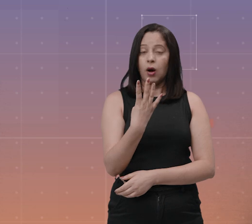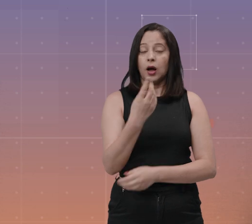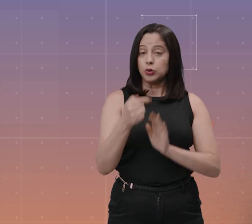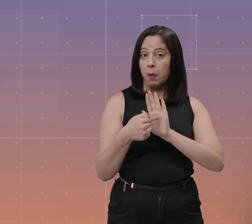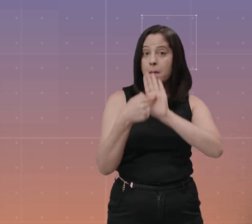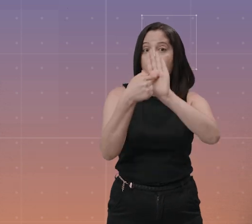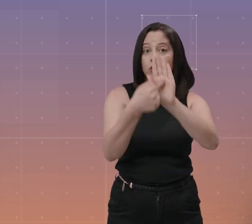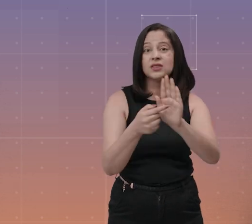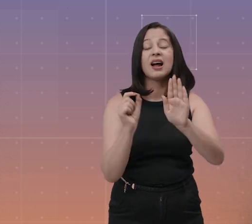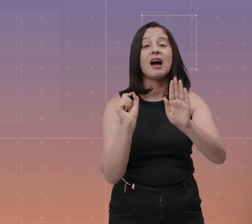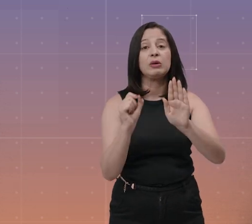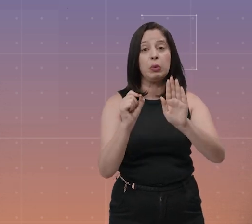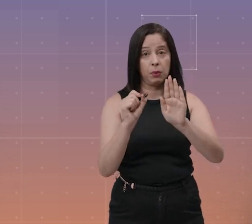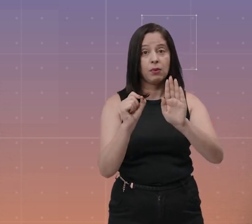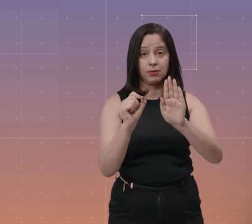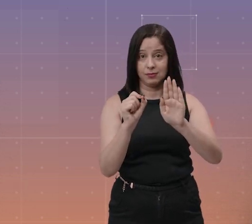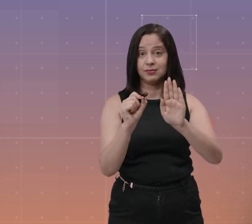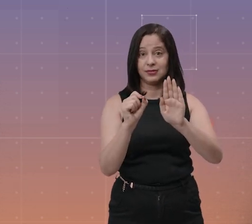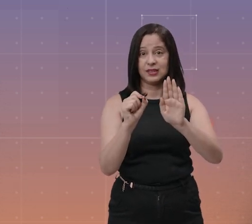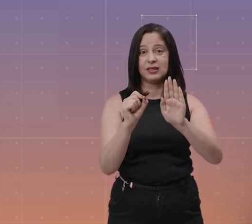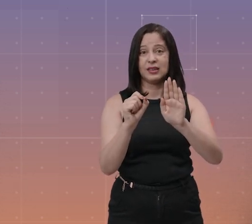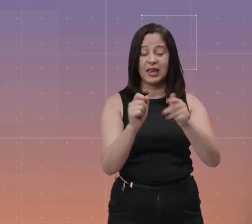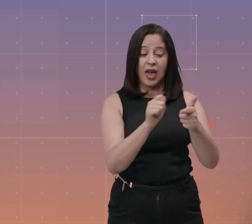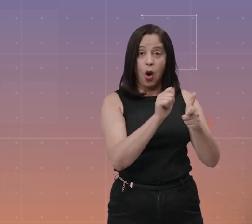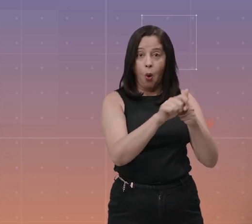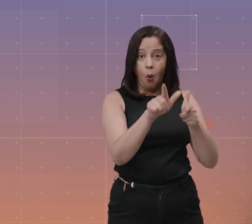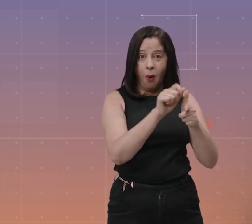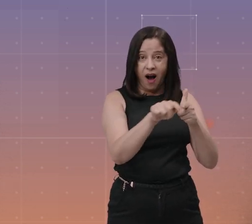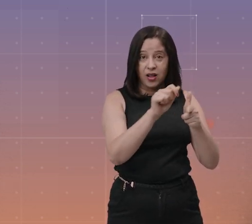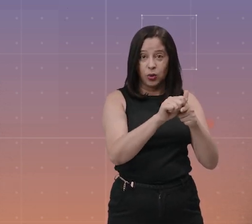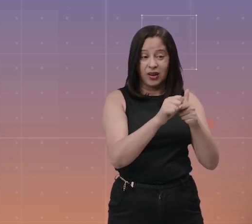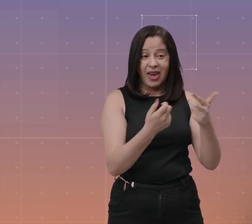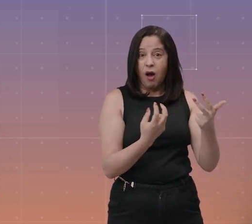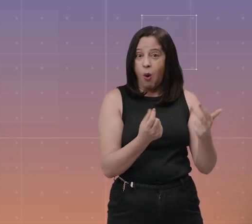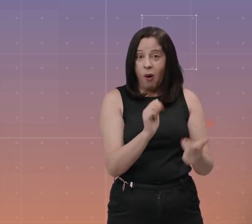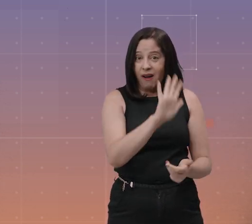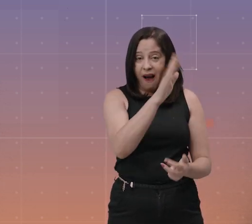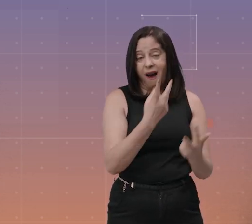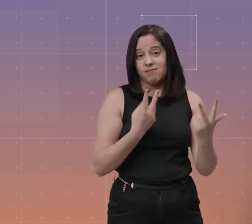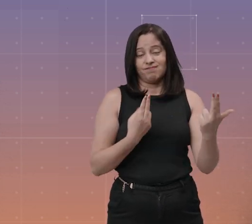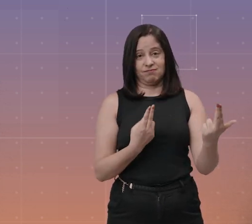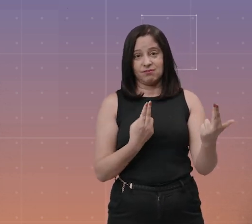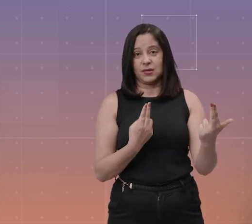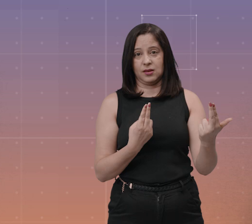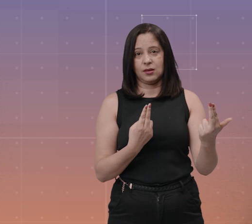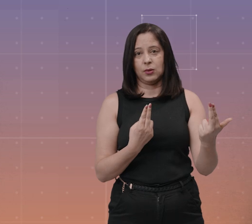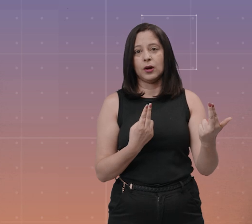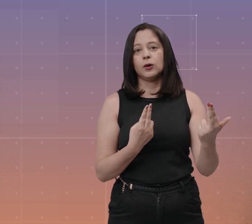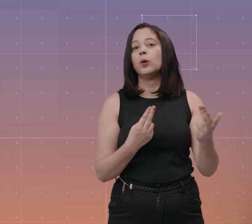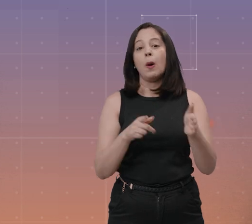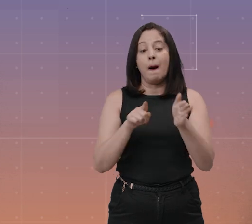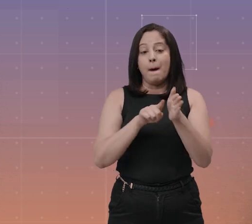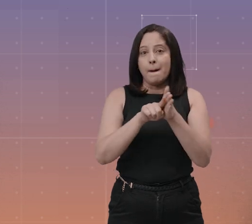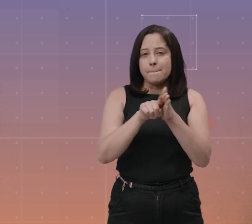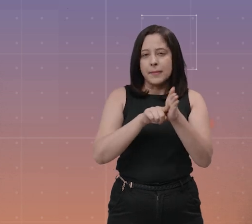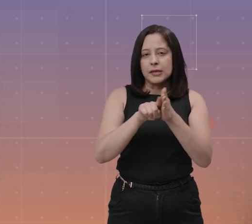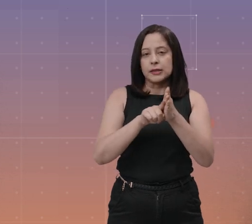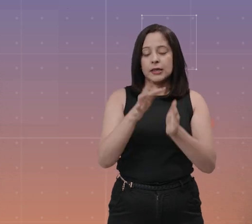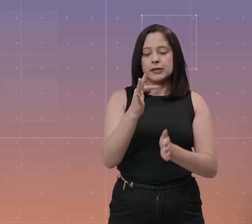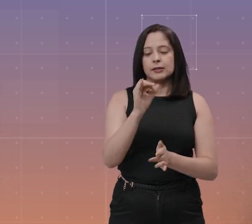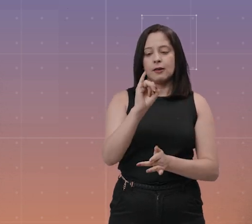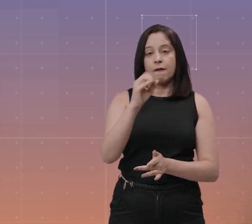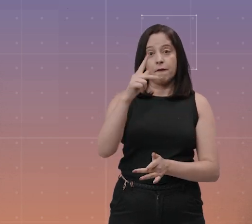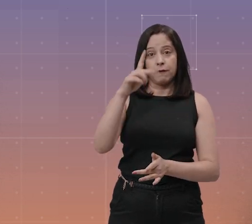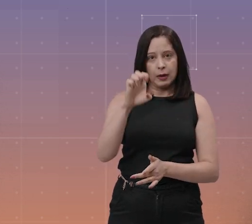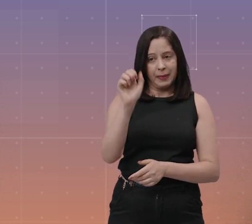2024, nós mostramos aqui no Boletim Legislativo que o preço do aluguel acompanhou essa alta. Levantamento feito